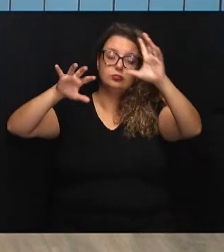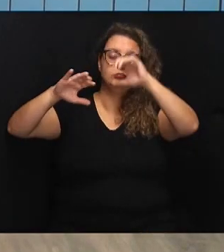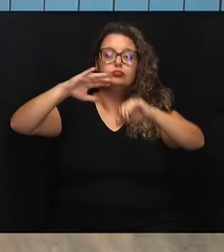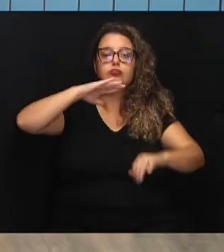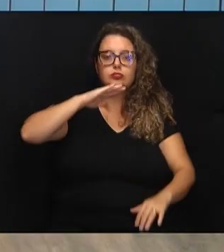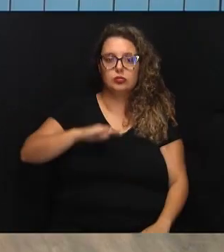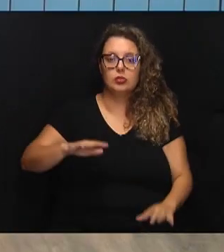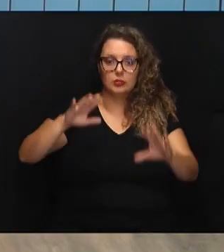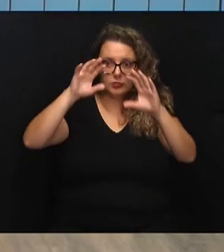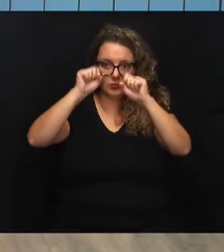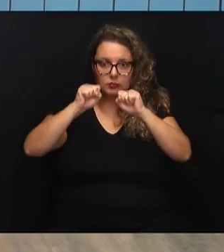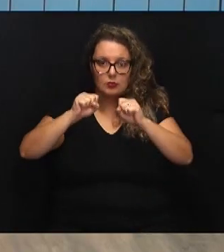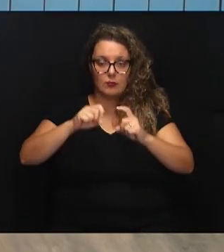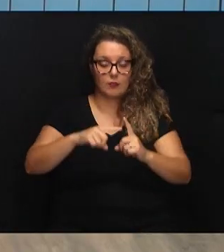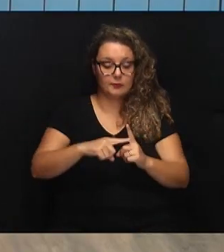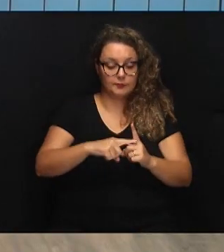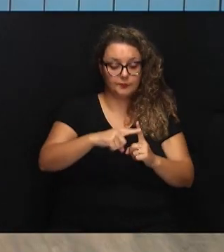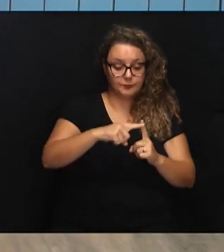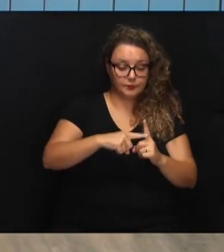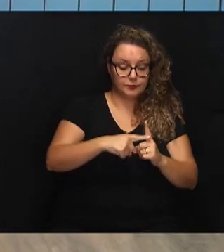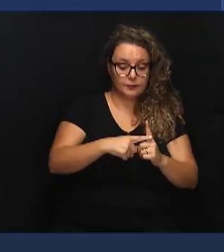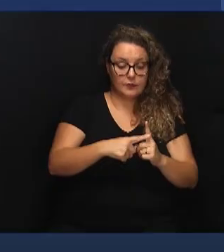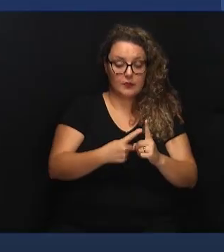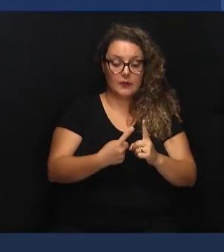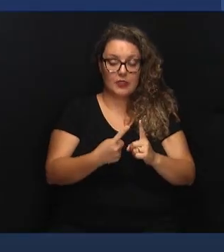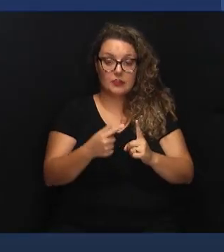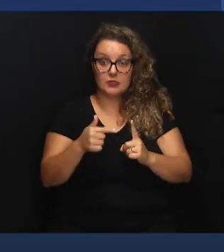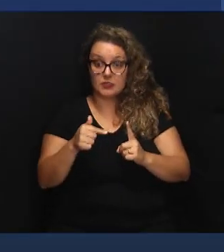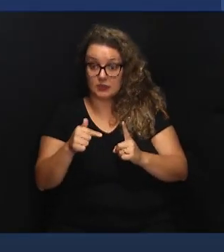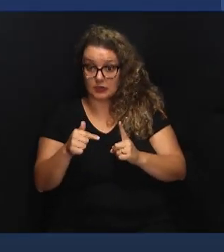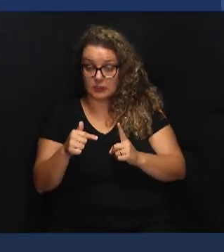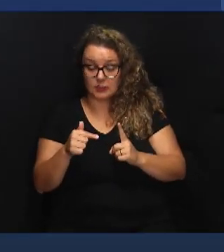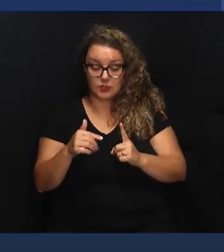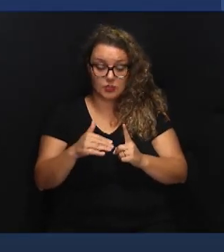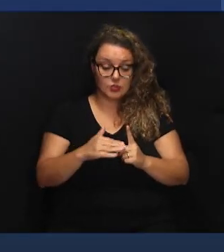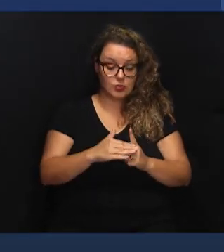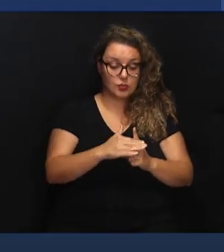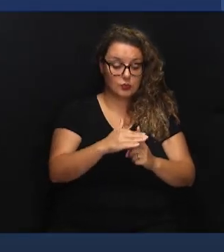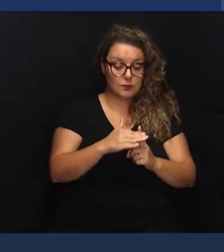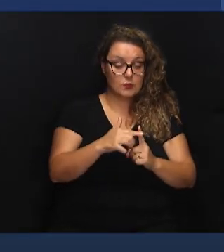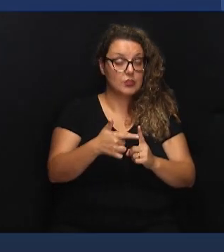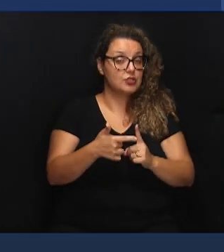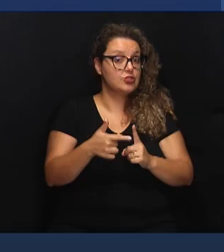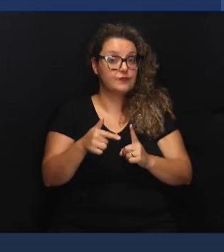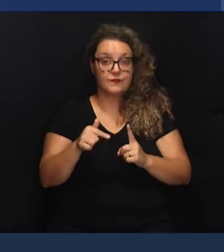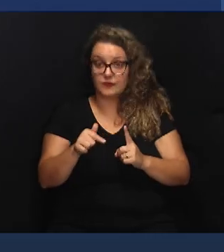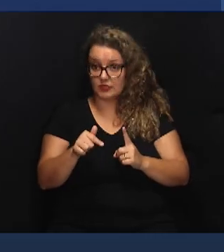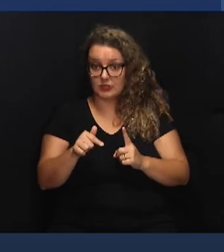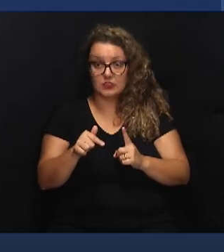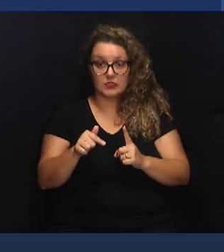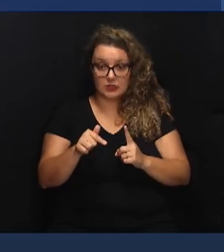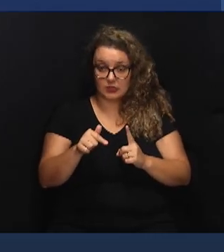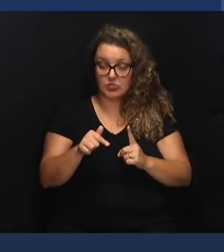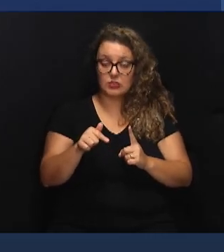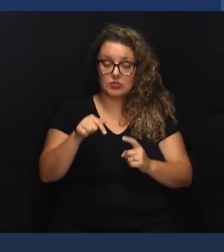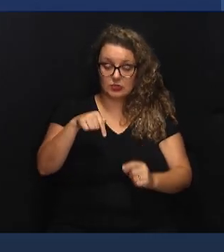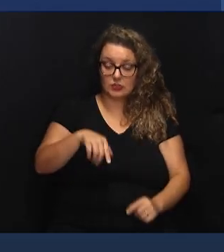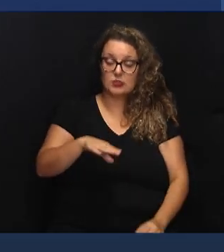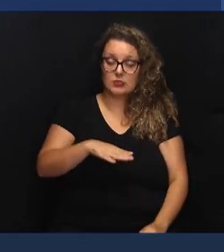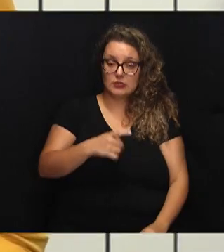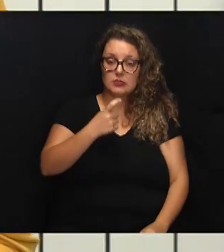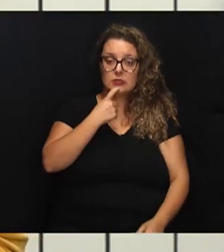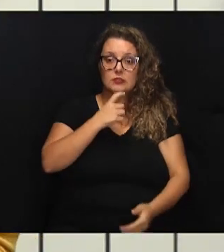à noite. A temperatura deve oscilar entre a mínima de 17 e a máxima de 27